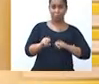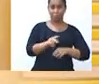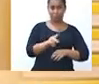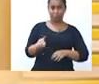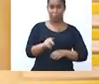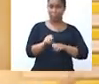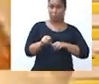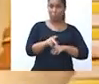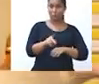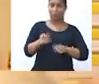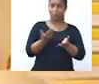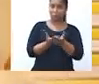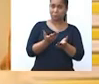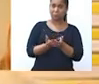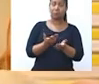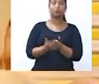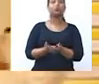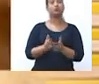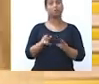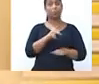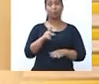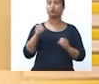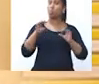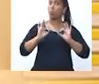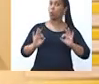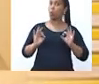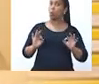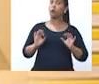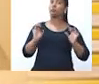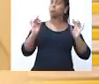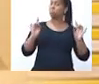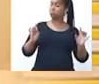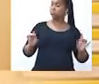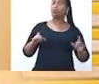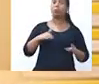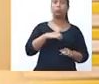foi uma profissão de muito prestígio. Sim. E aí você, sim, tinha